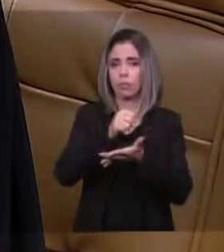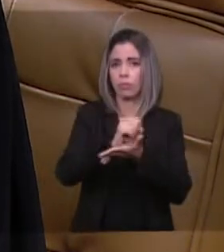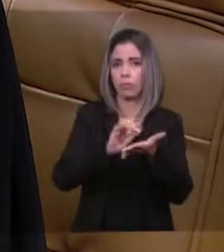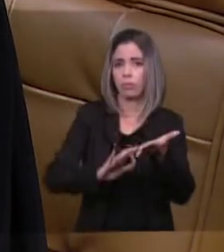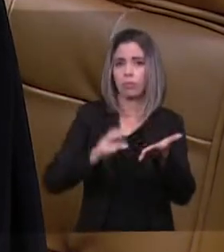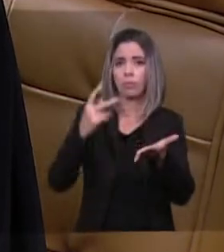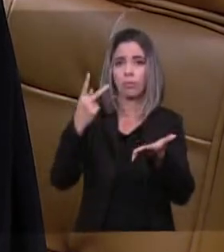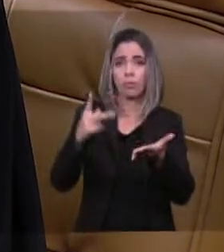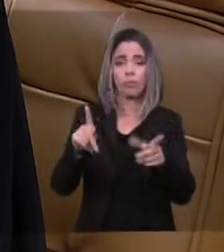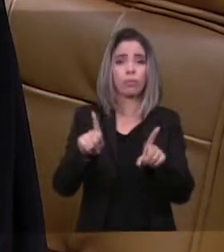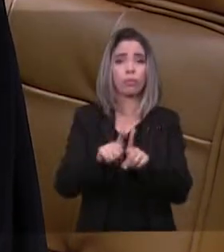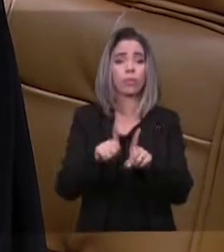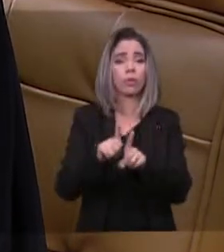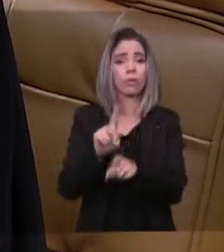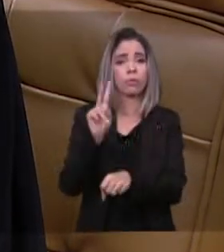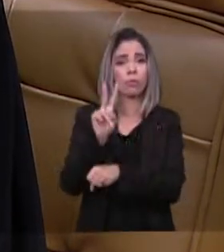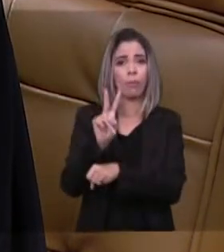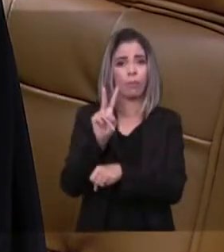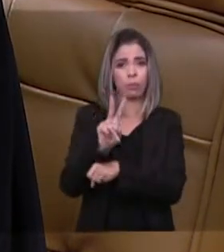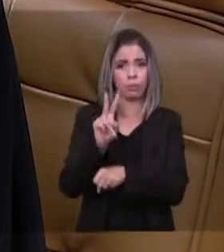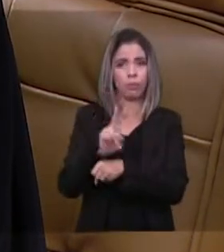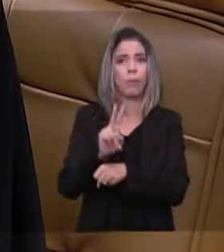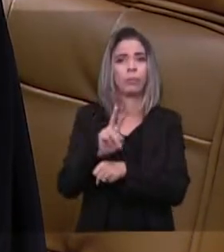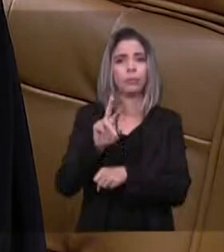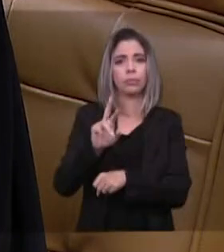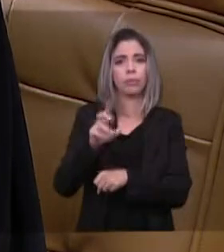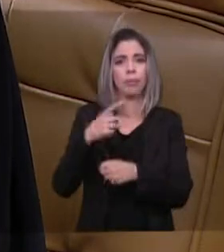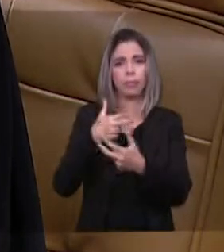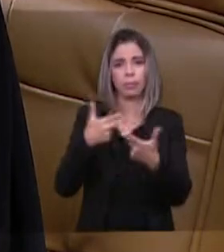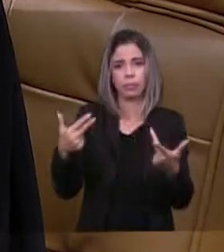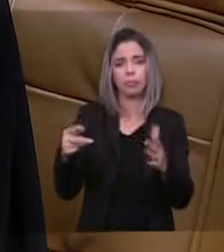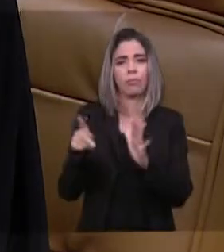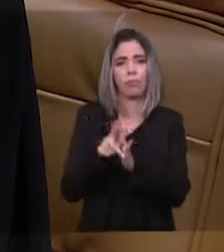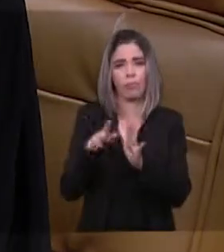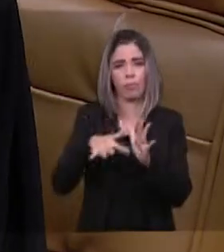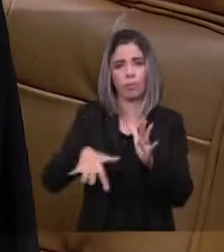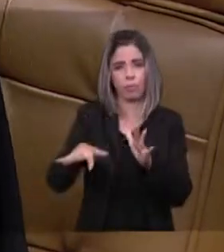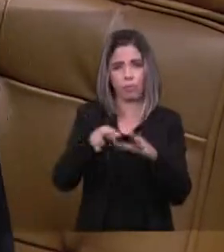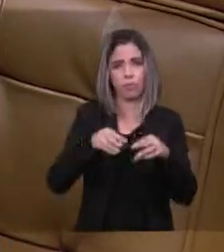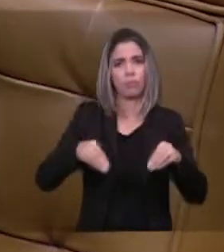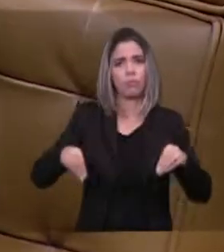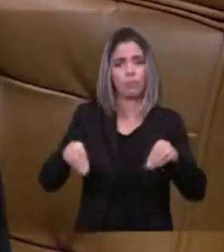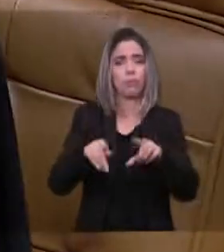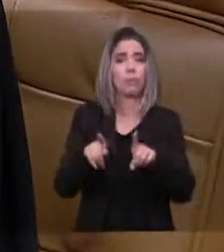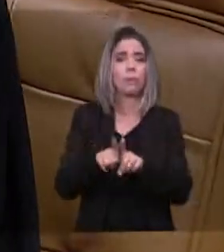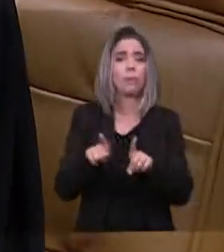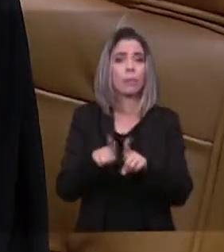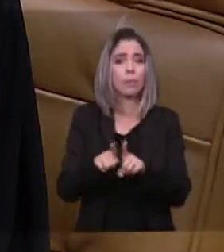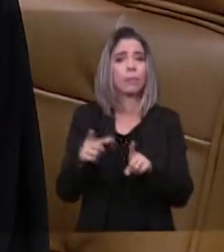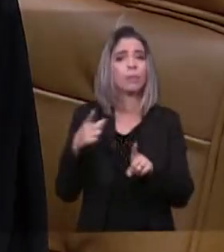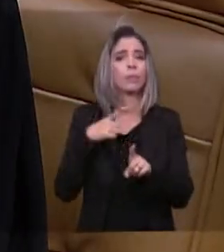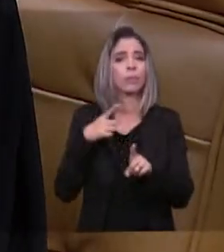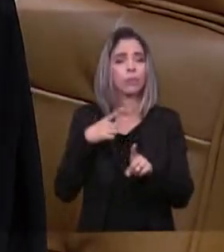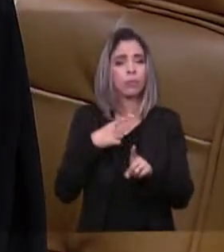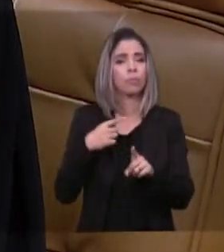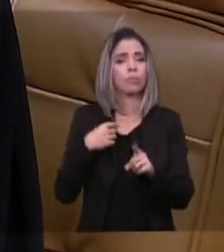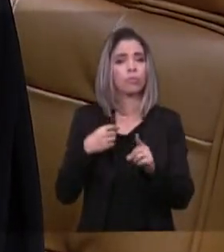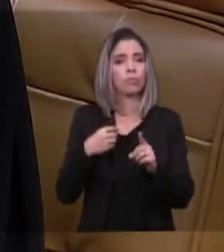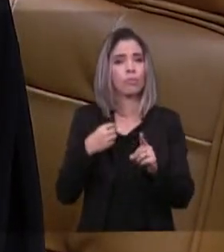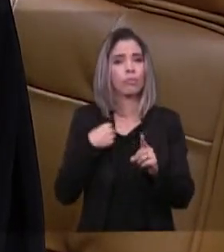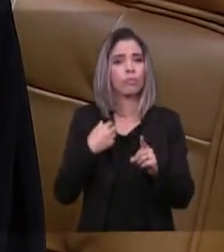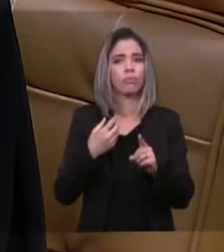as imprescindíveis à preservação dos recursos ambientais necessários ao seu bem-estar e as necessárias à sua reprodução física e